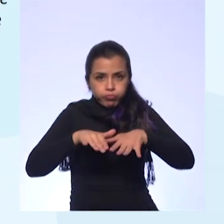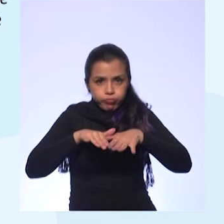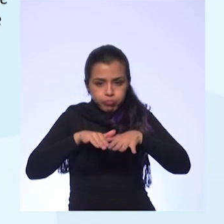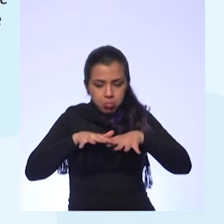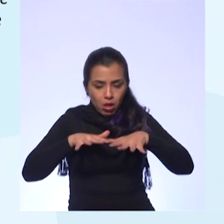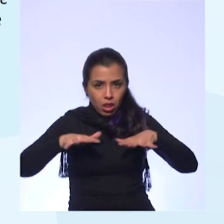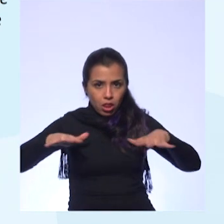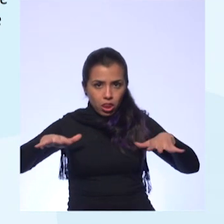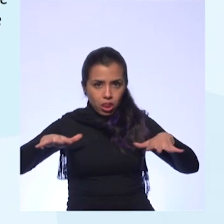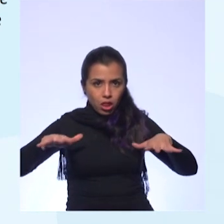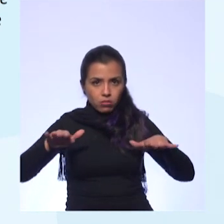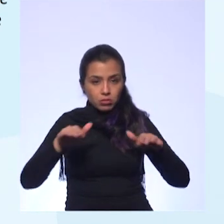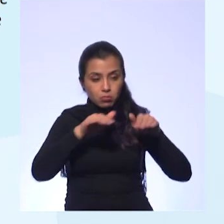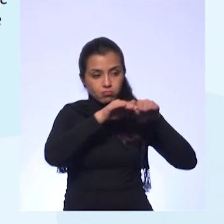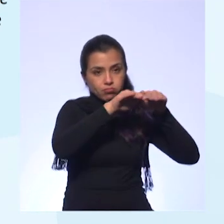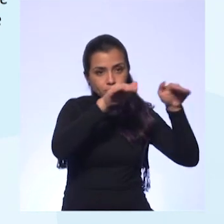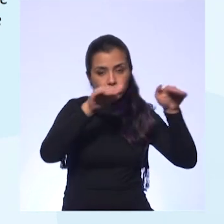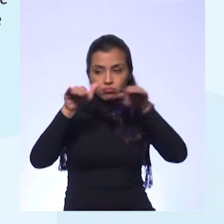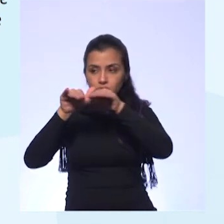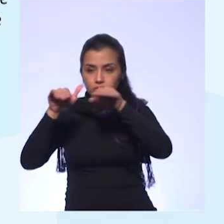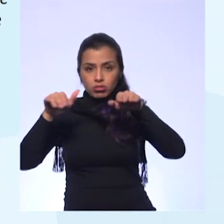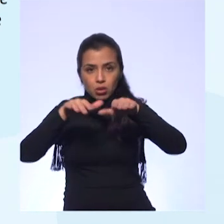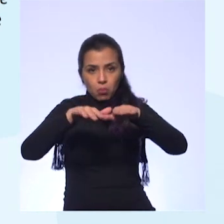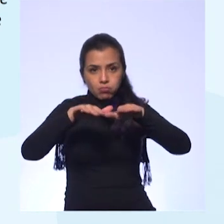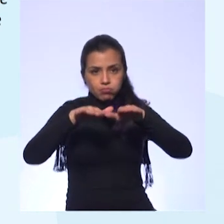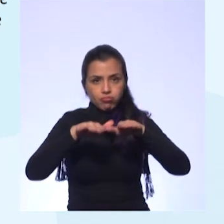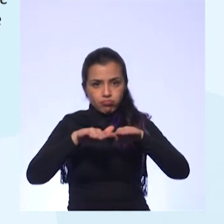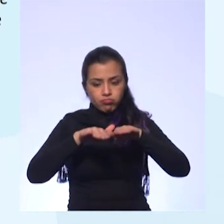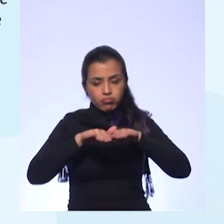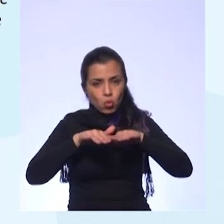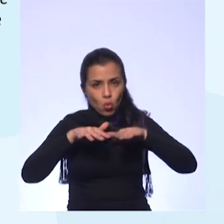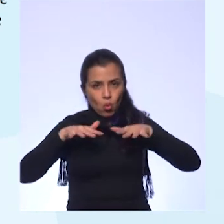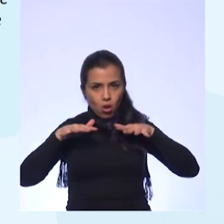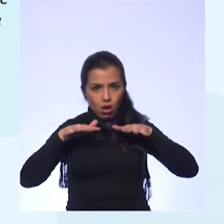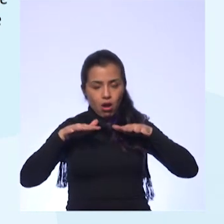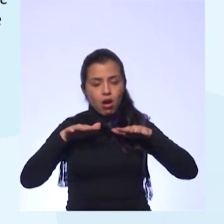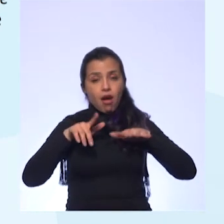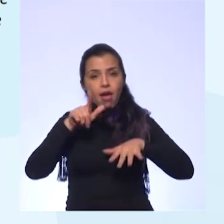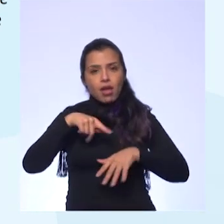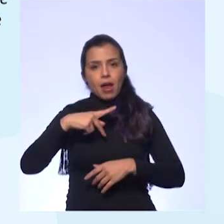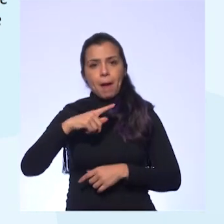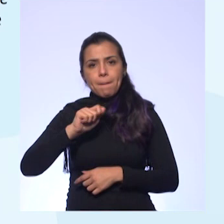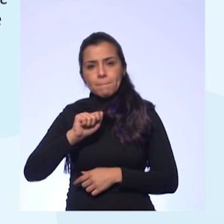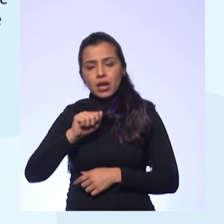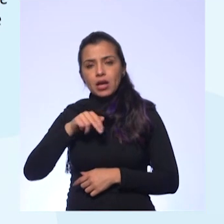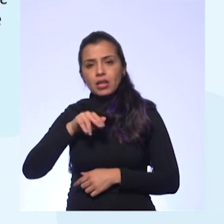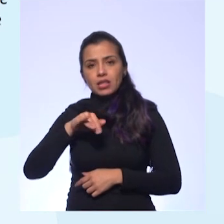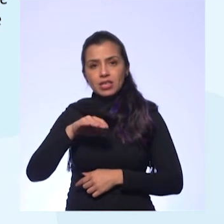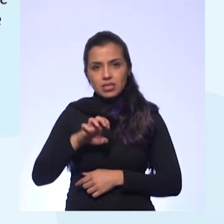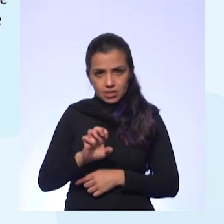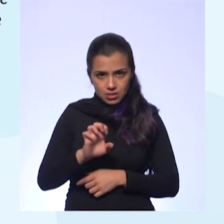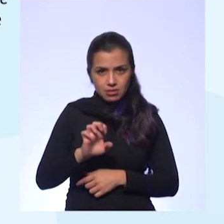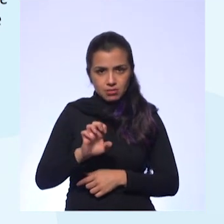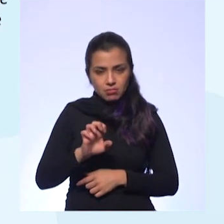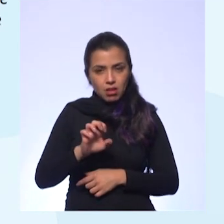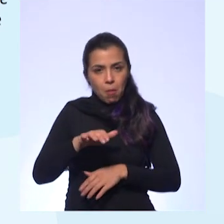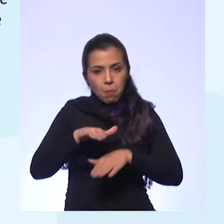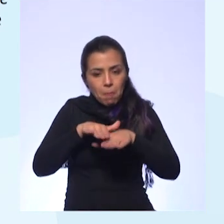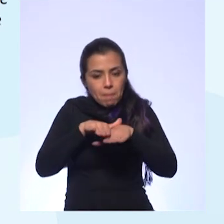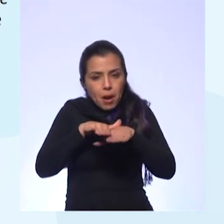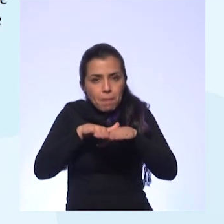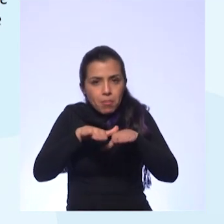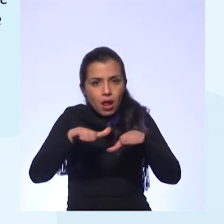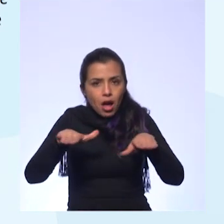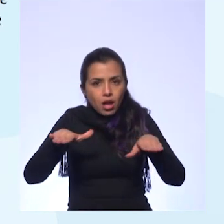estão abaixo desse mezanino aí, na parte térrea da convenção, é que ficava a planície. Daí o nome planície, eles ficam na parte plana,